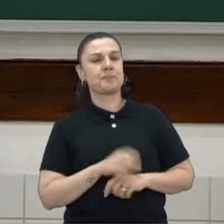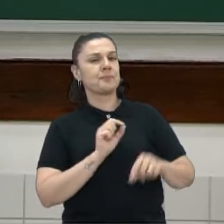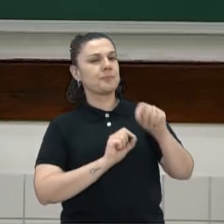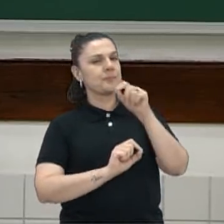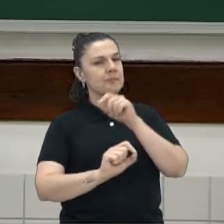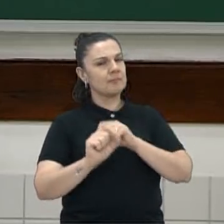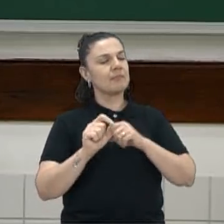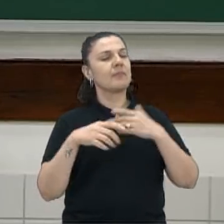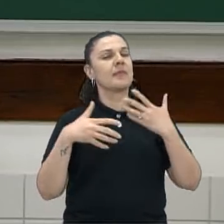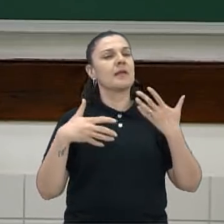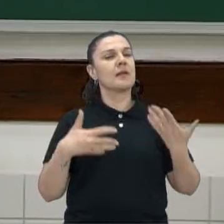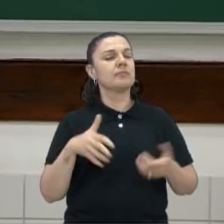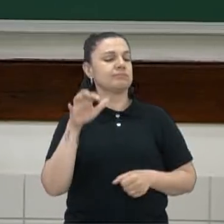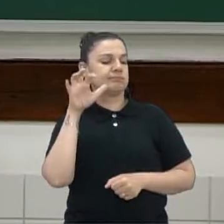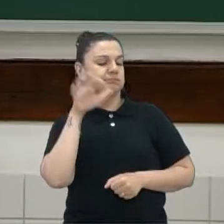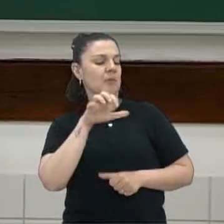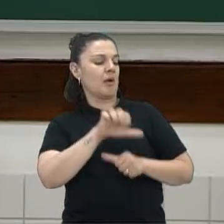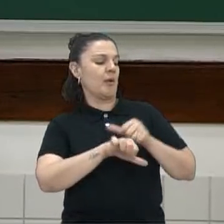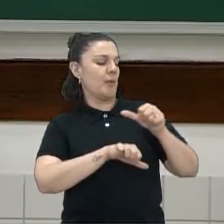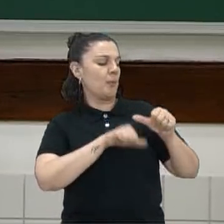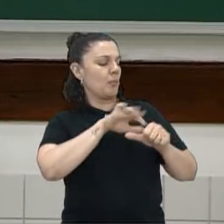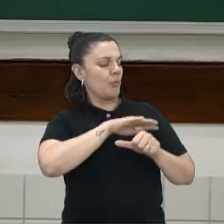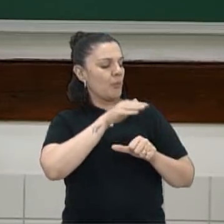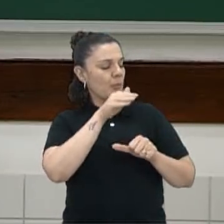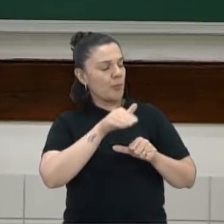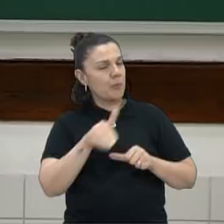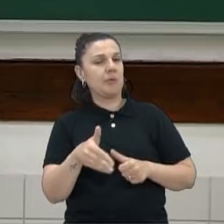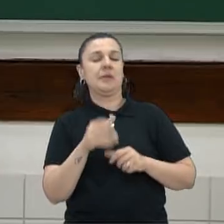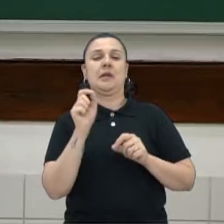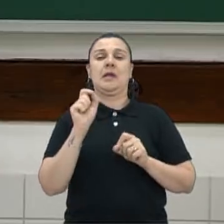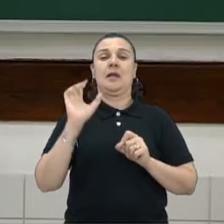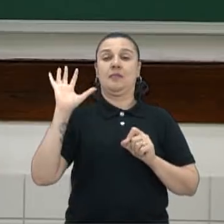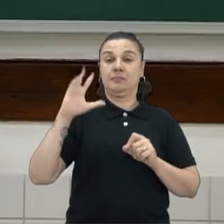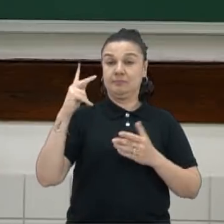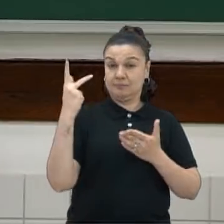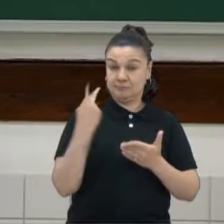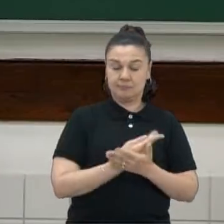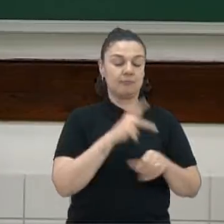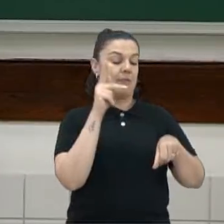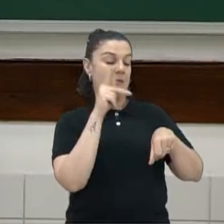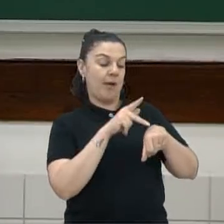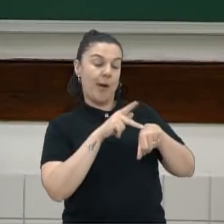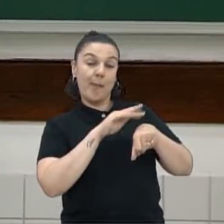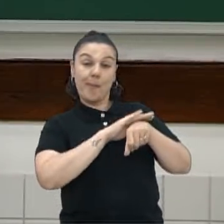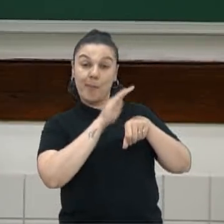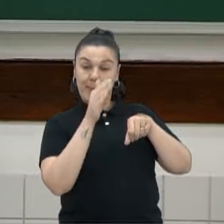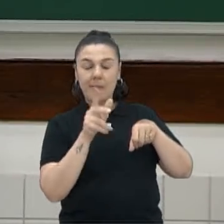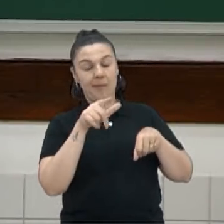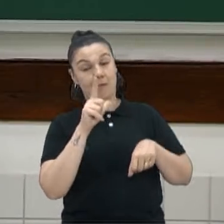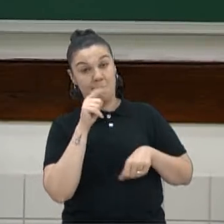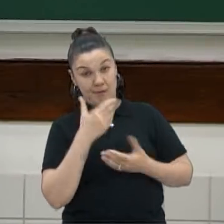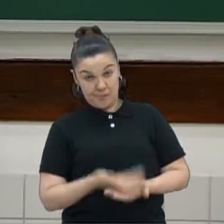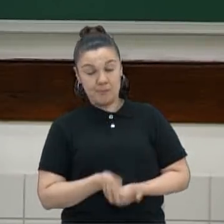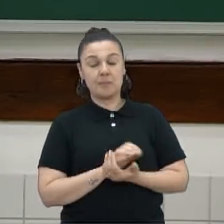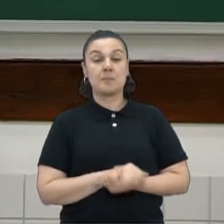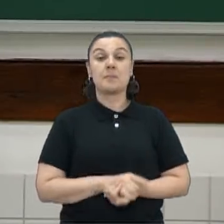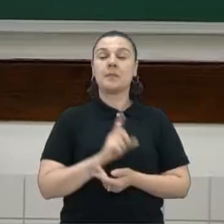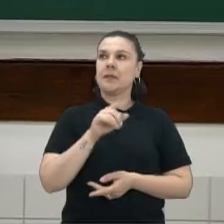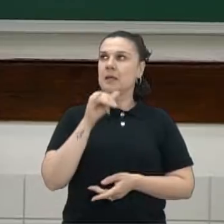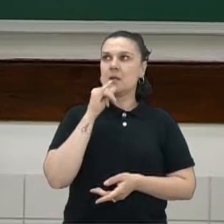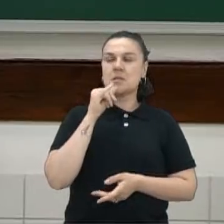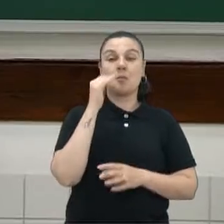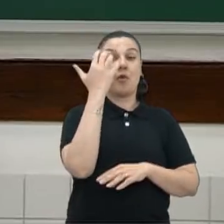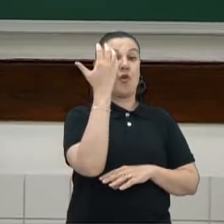vai fazer a modelagem do relevo, quem vai agir sobre a rocha, vai ser a água. Então, em lugares como, por